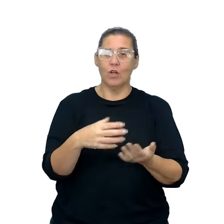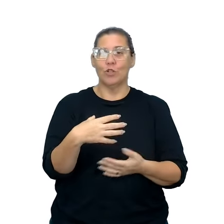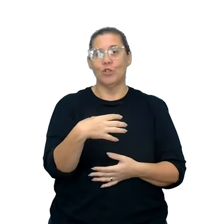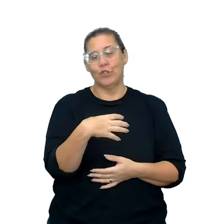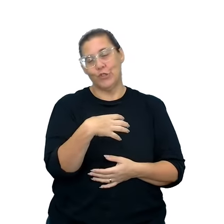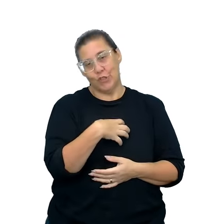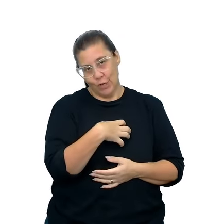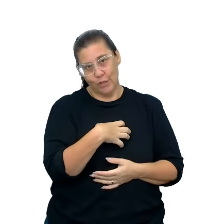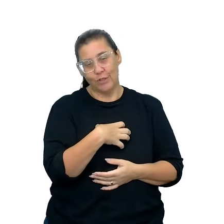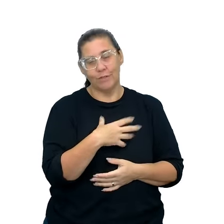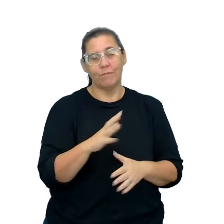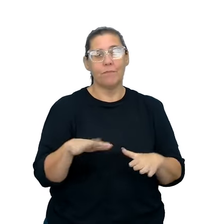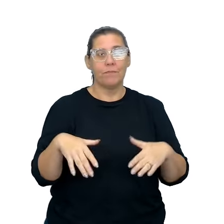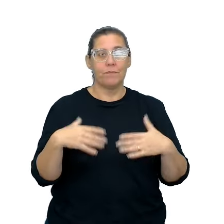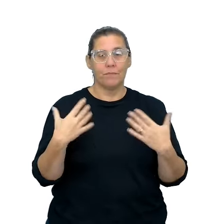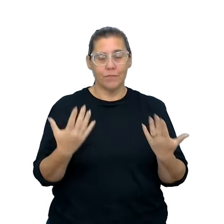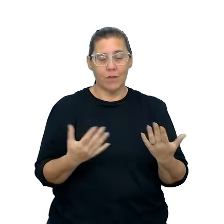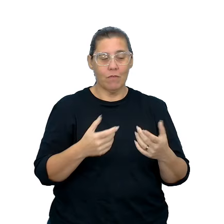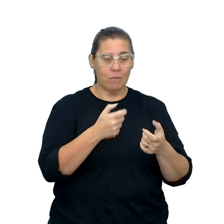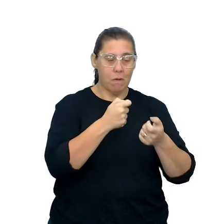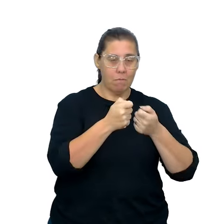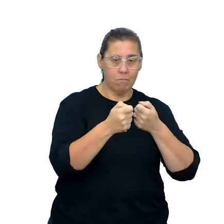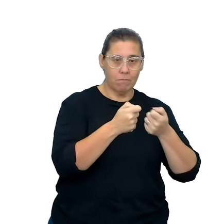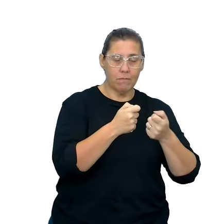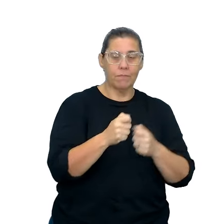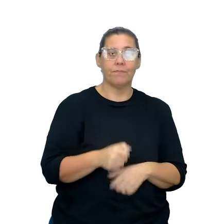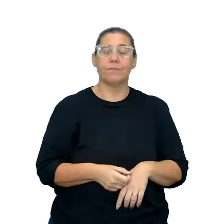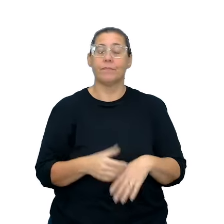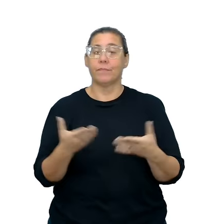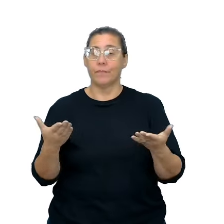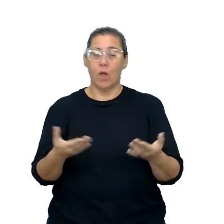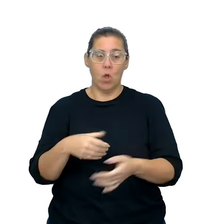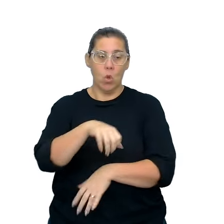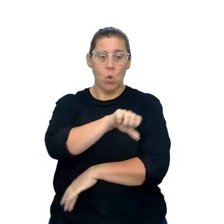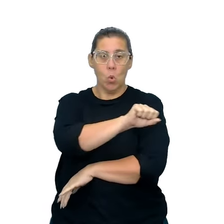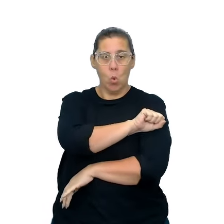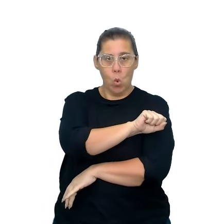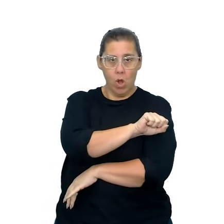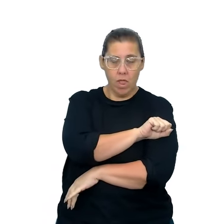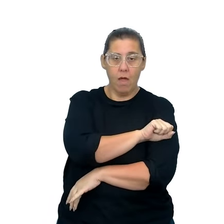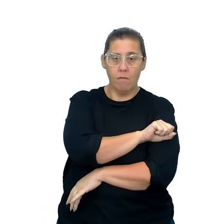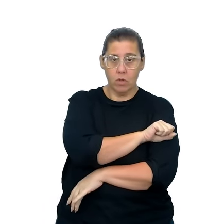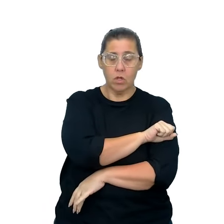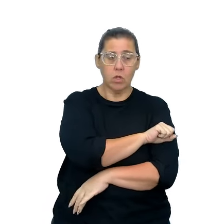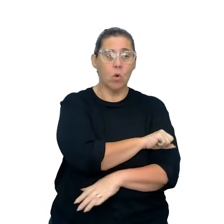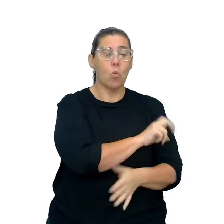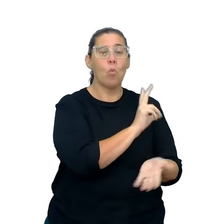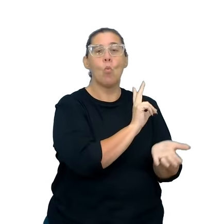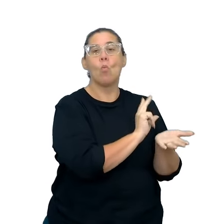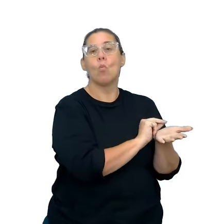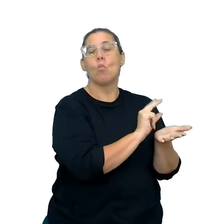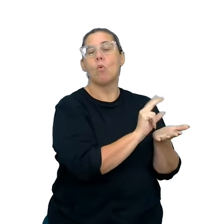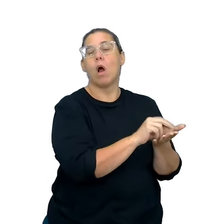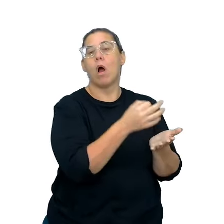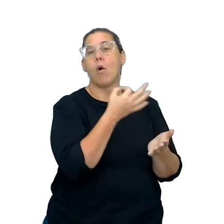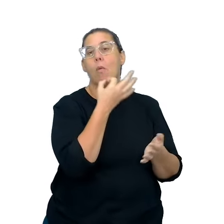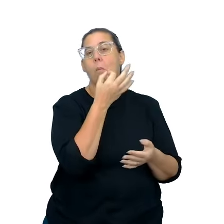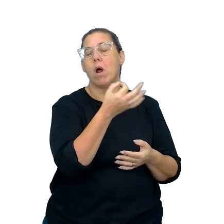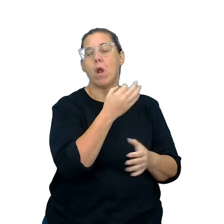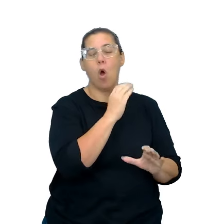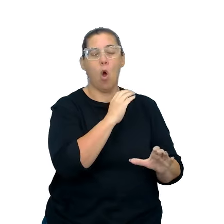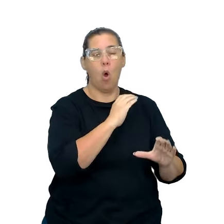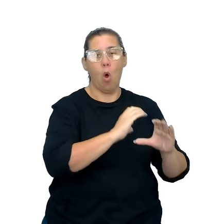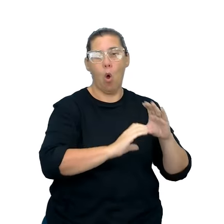como nós vimos, será para a entrevista. No oitavo ano, por ser um artigo de opinião, o domínio social de